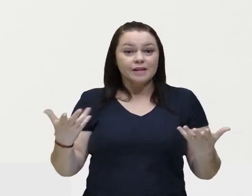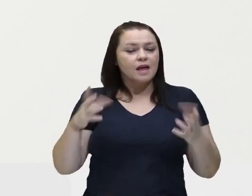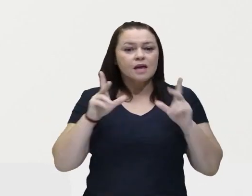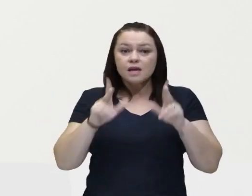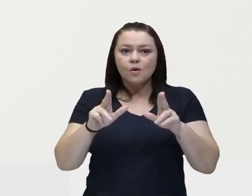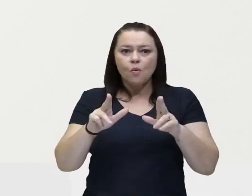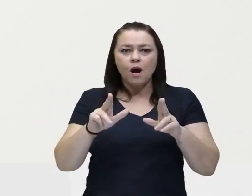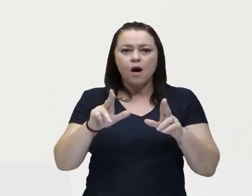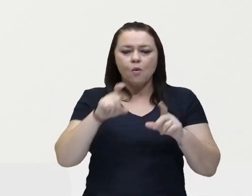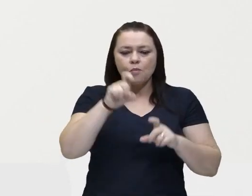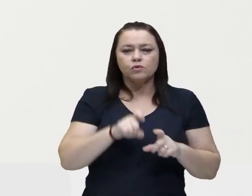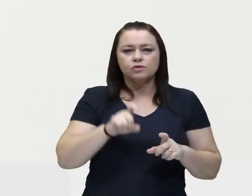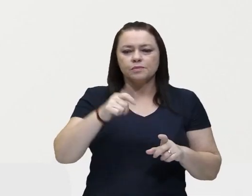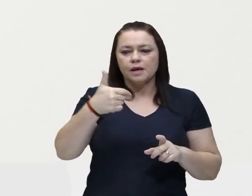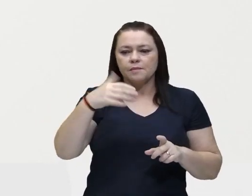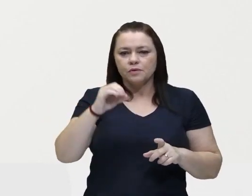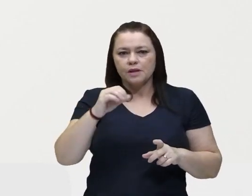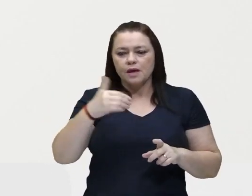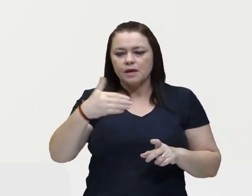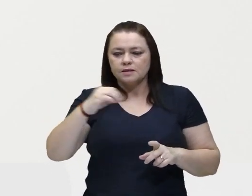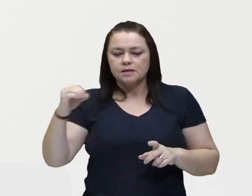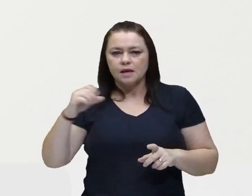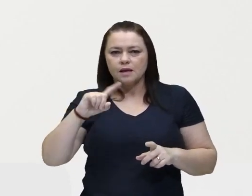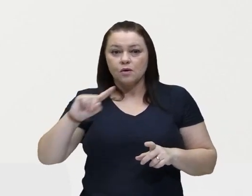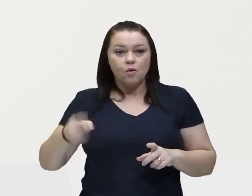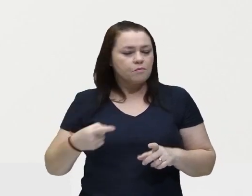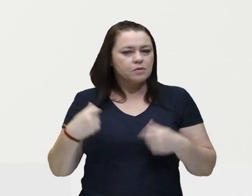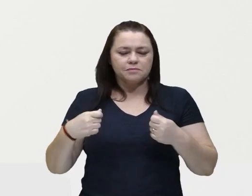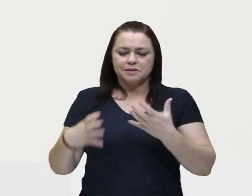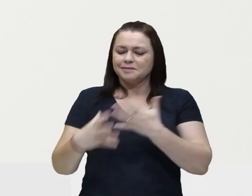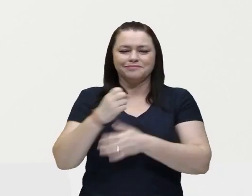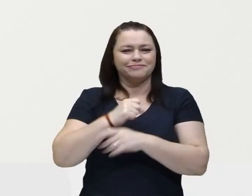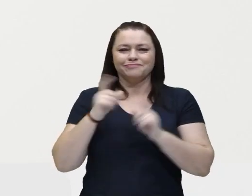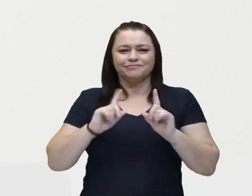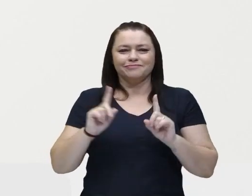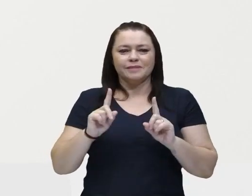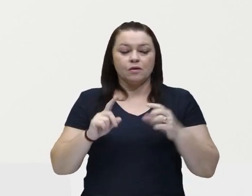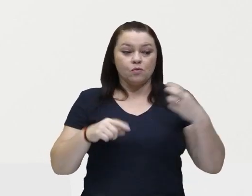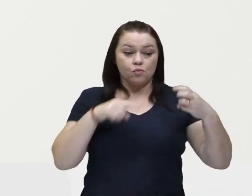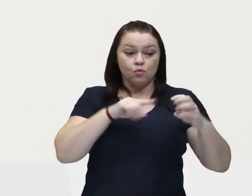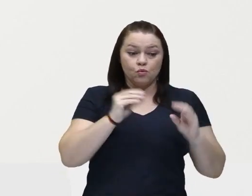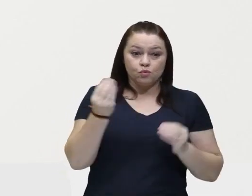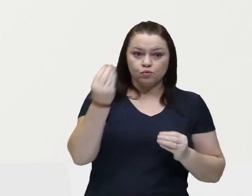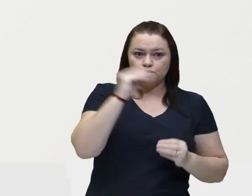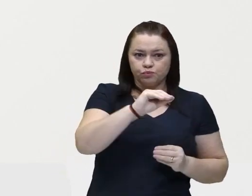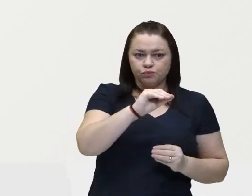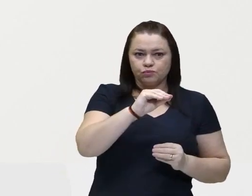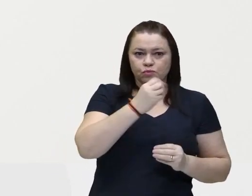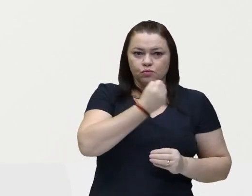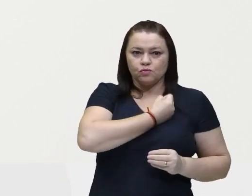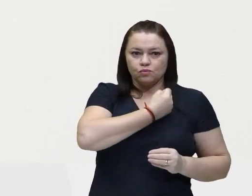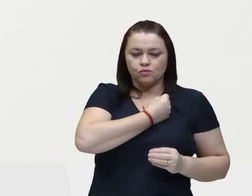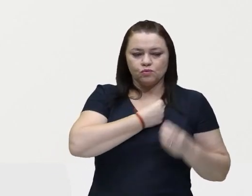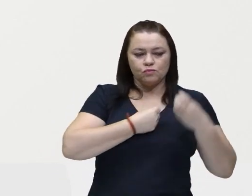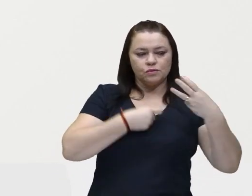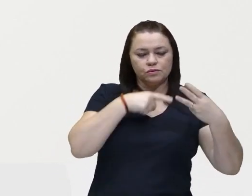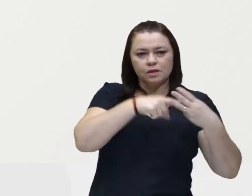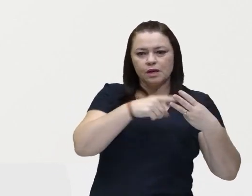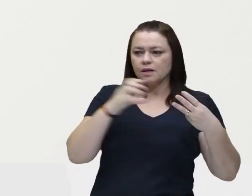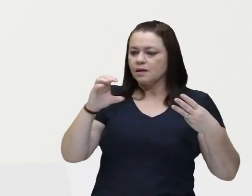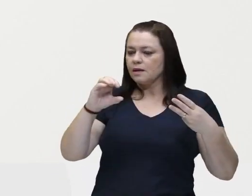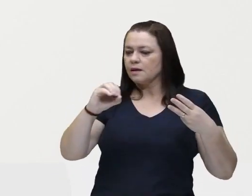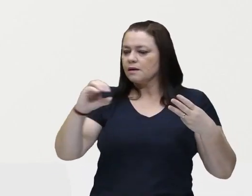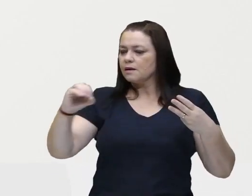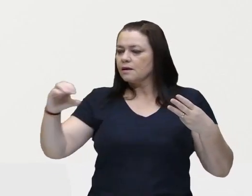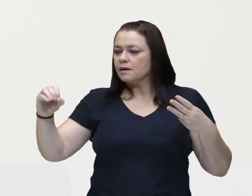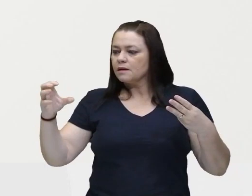1000, você não precisa fazer conta. Pega-se um número. O que eu faço? Acrescenta essa mesma quantidade de zeros. Então, vai ficar